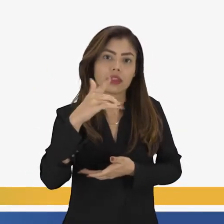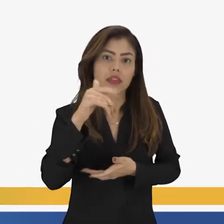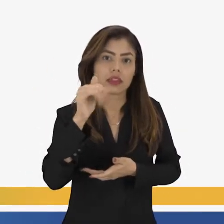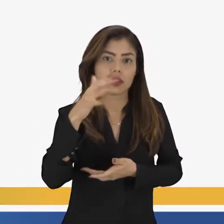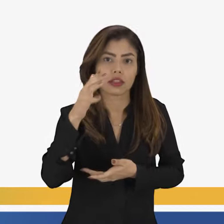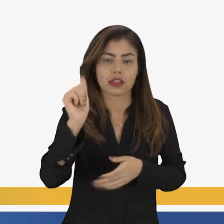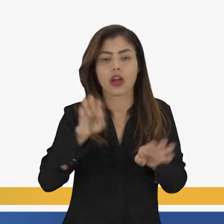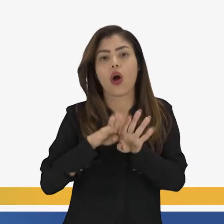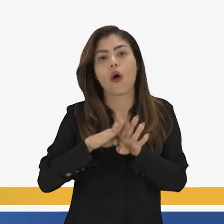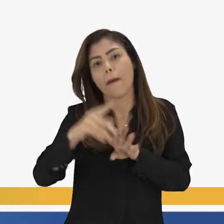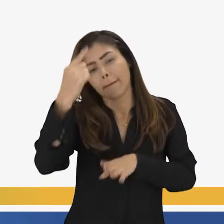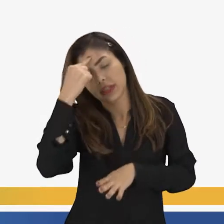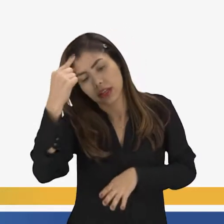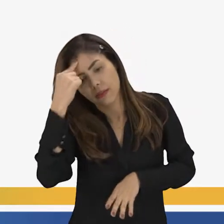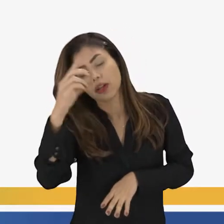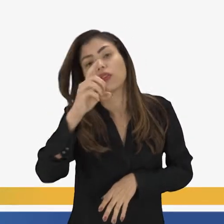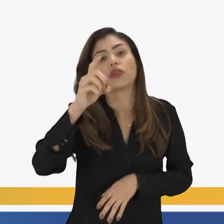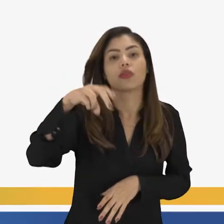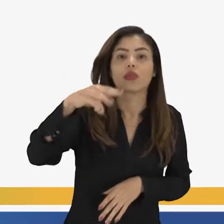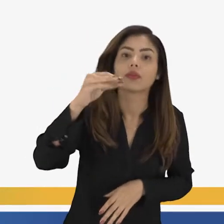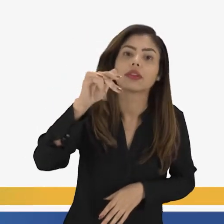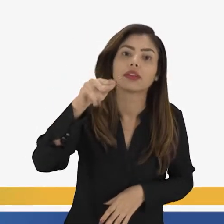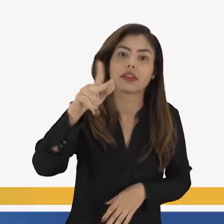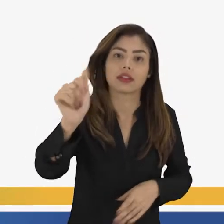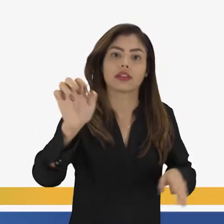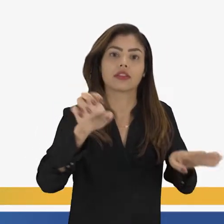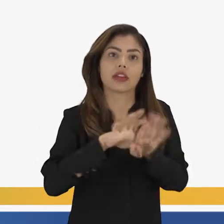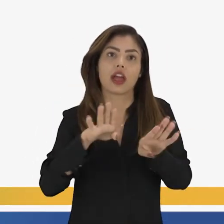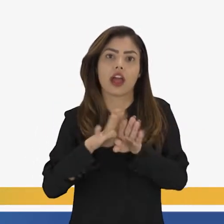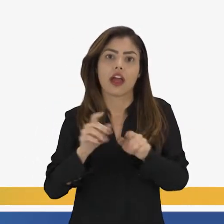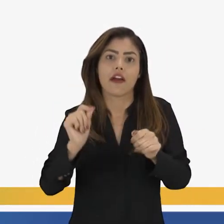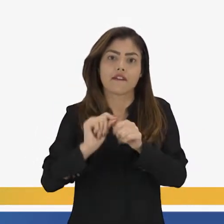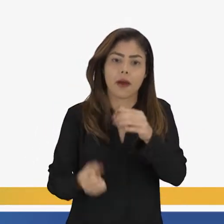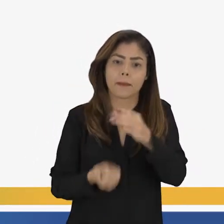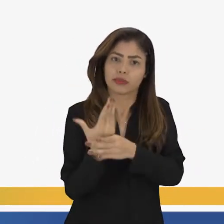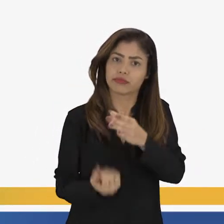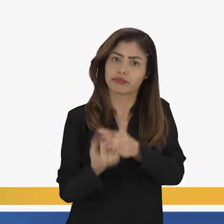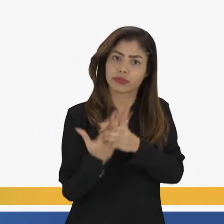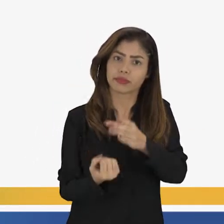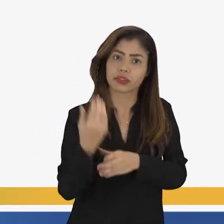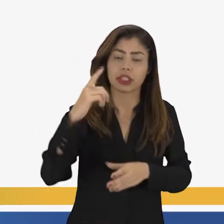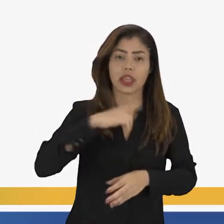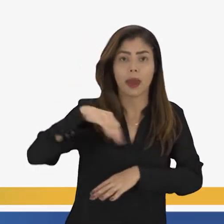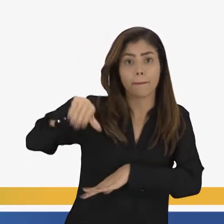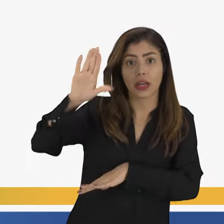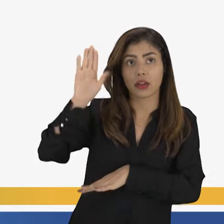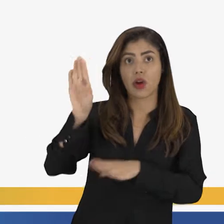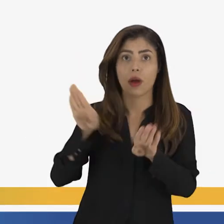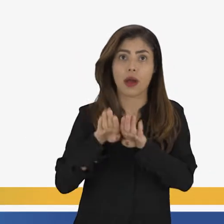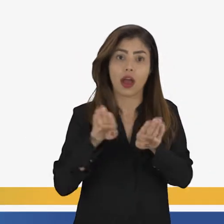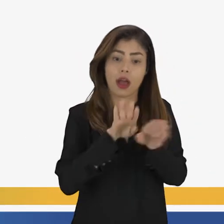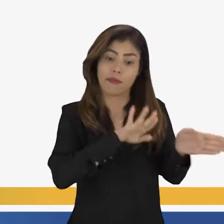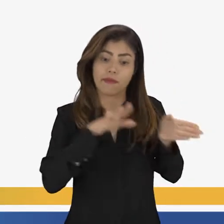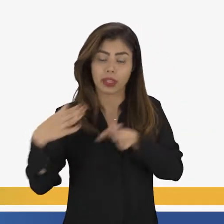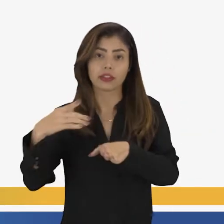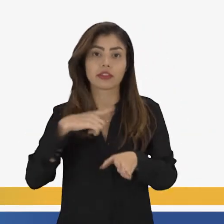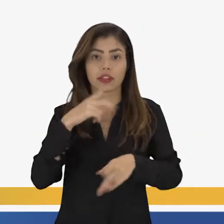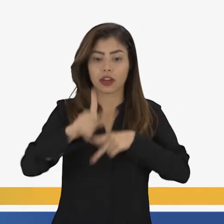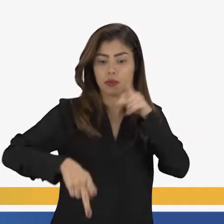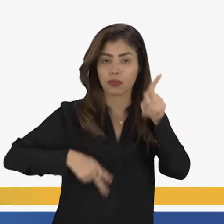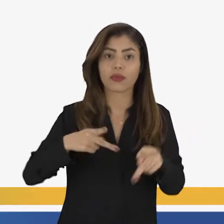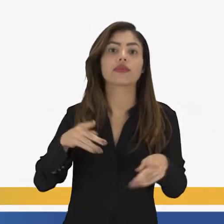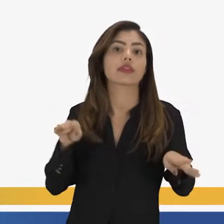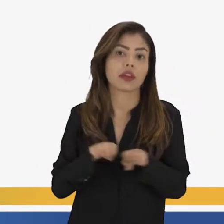pensamento dominante, produzir muitas coisas para atingir a maior parte da população ou grande